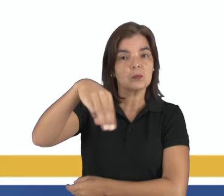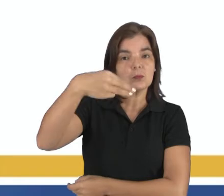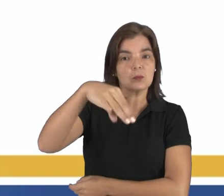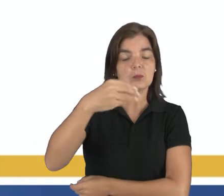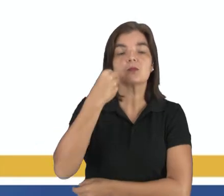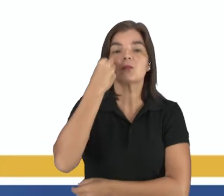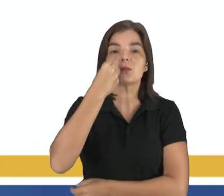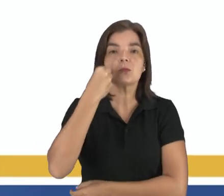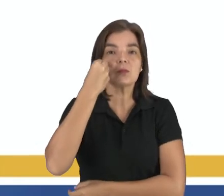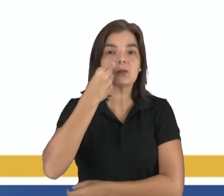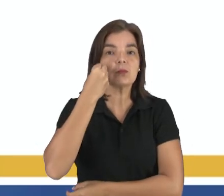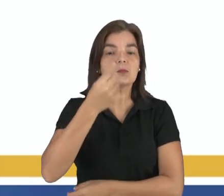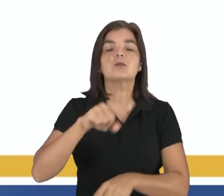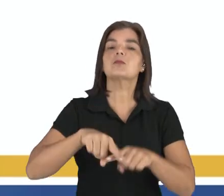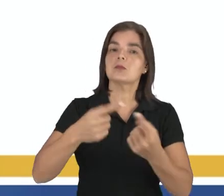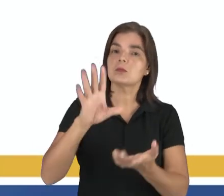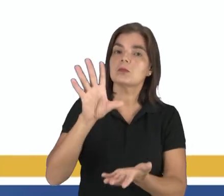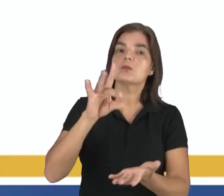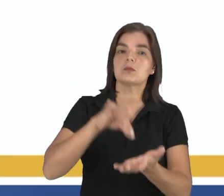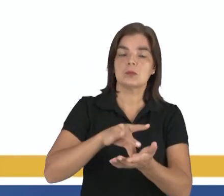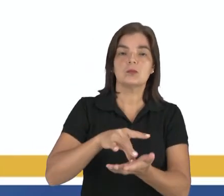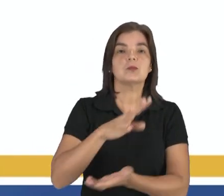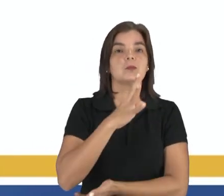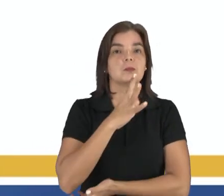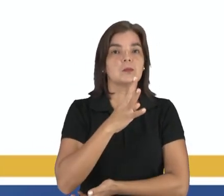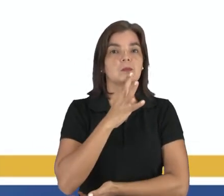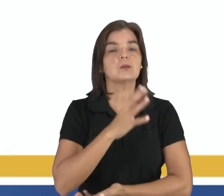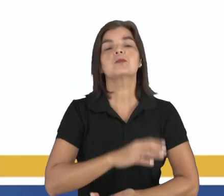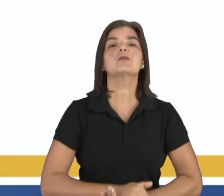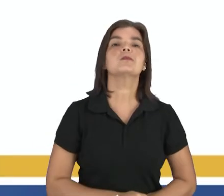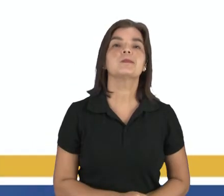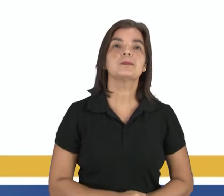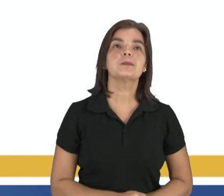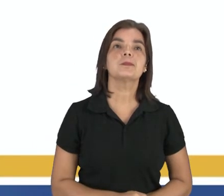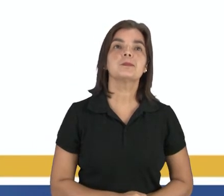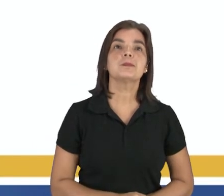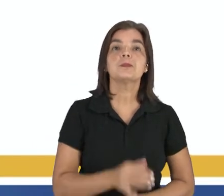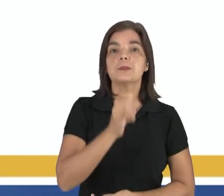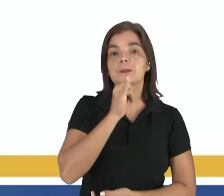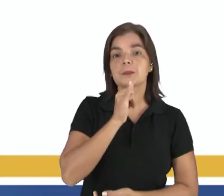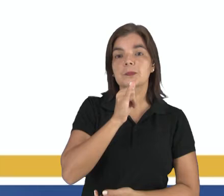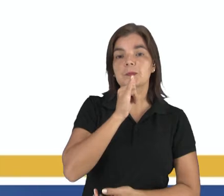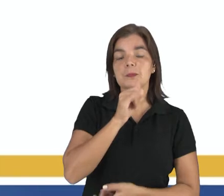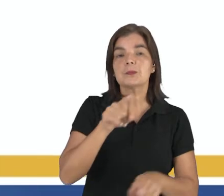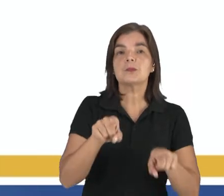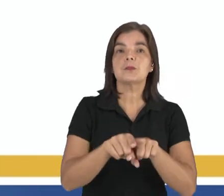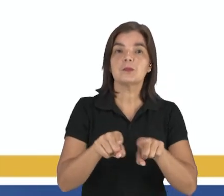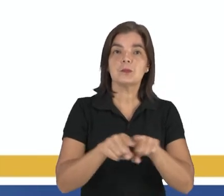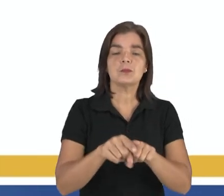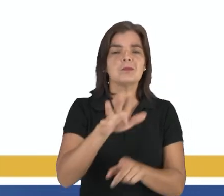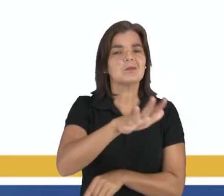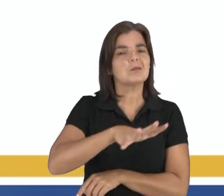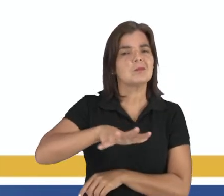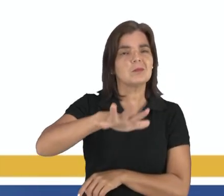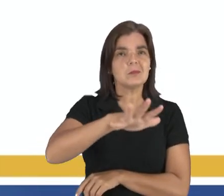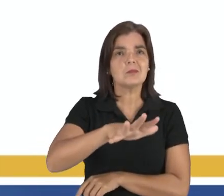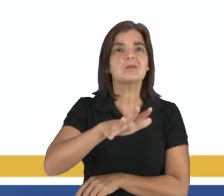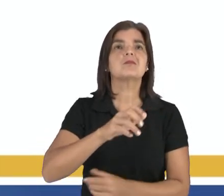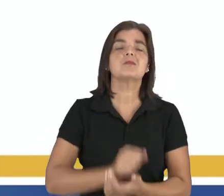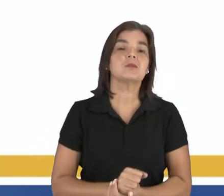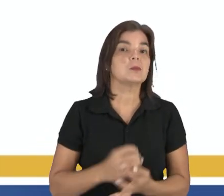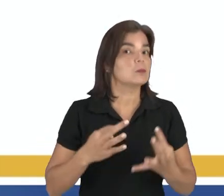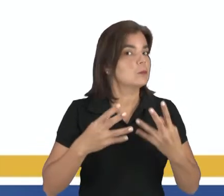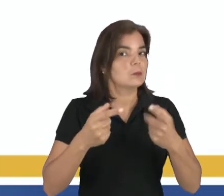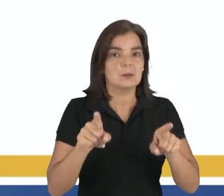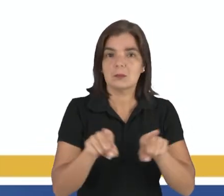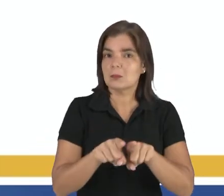nessa experimentação, para validar o conhecimento. Como exemplo de experimentação, geralmente, né,